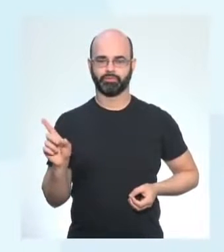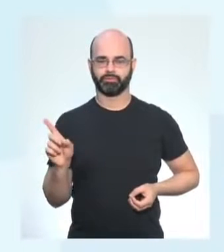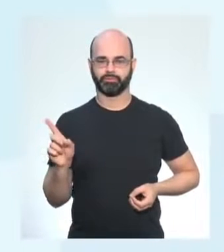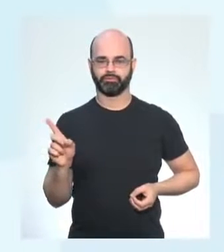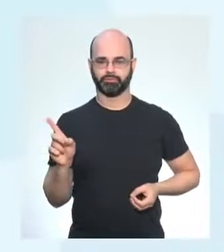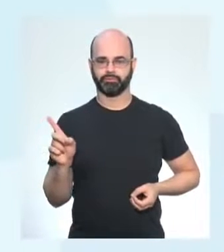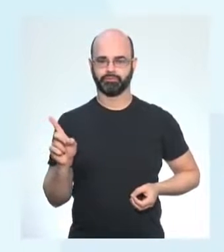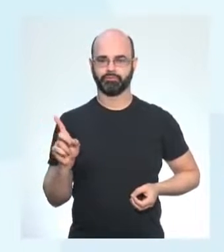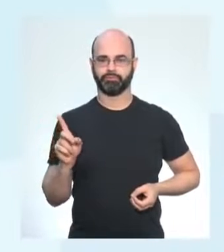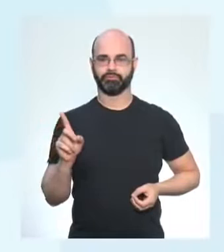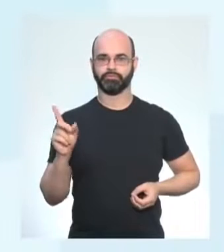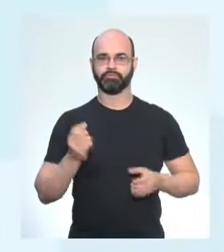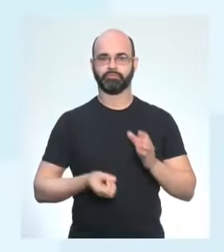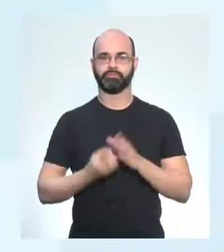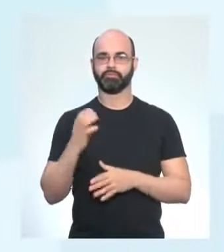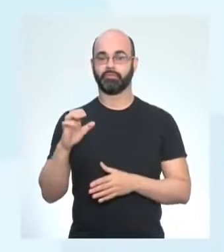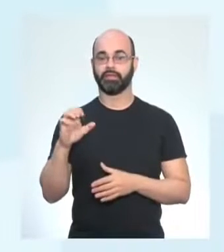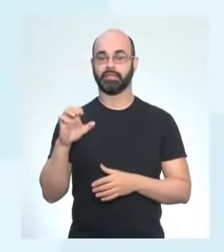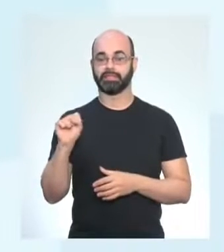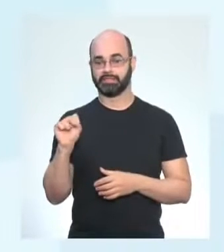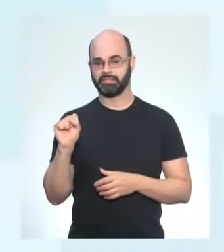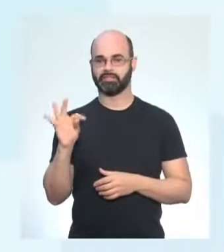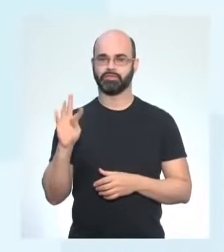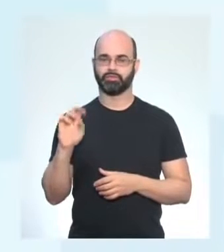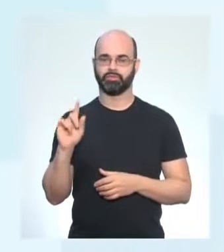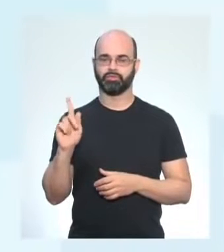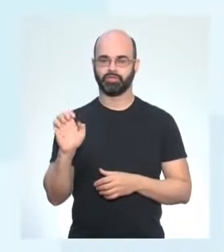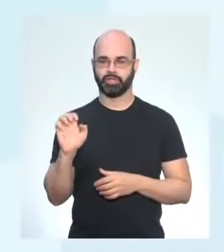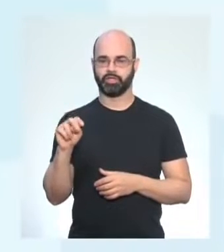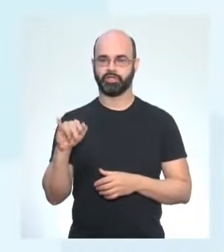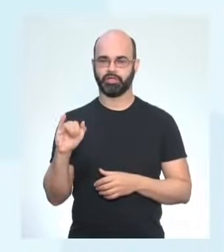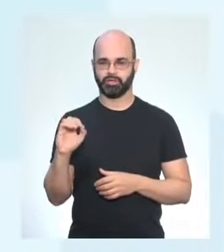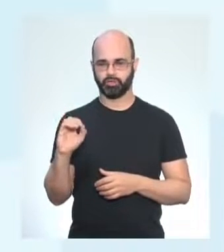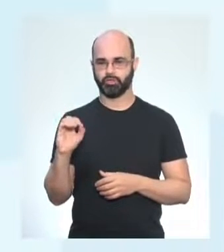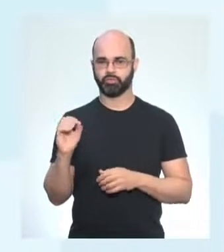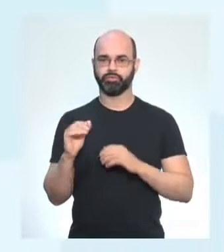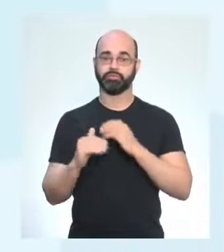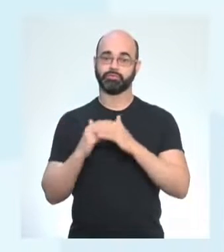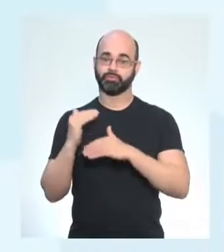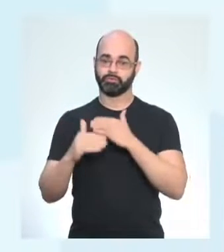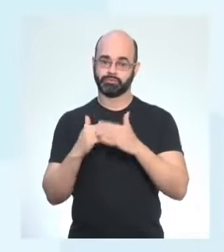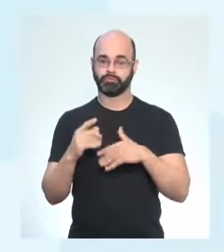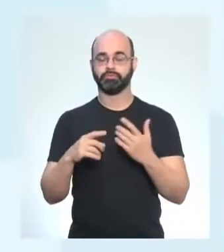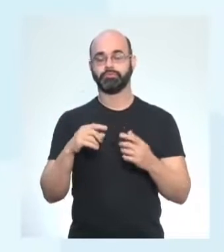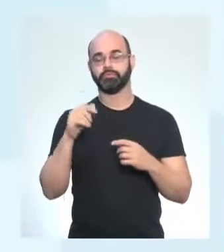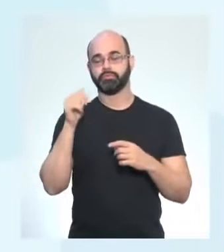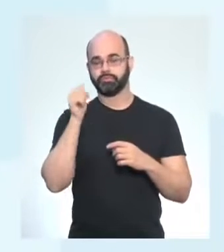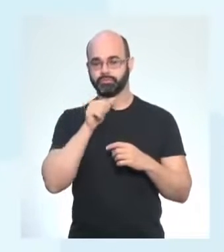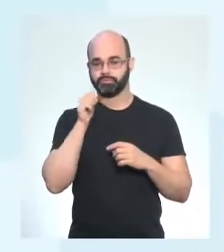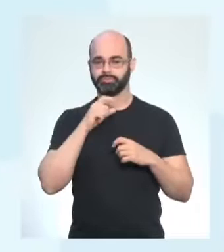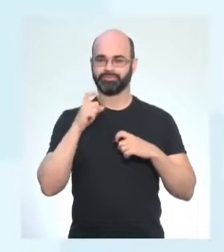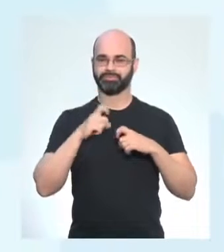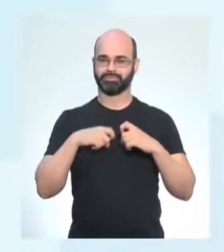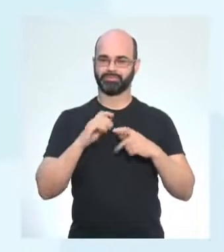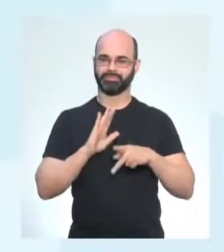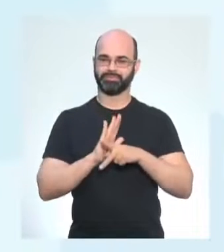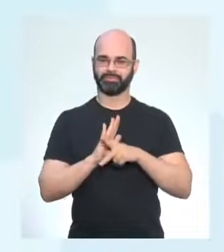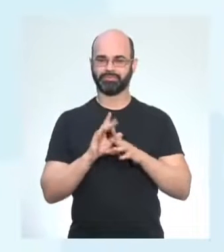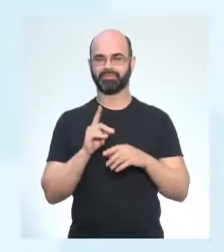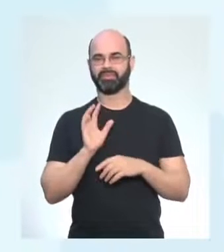ser para quê? Desenvolvimento e manutenção das características sexuais femininas. Né? A gente